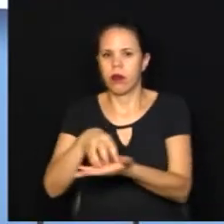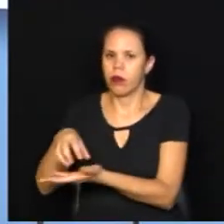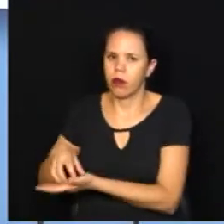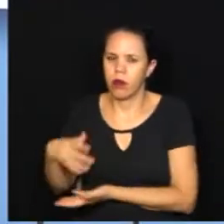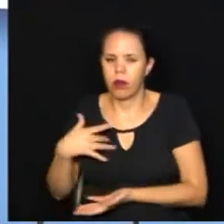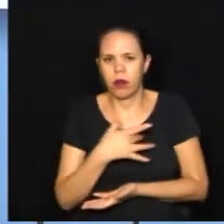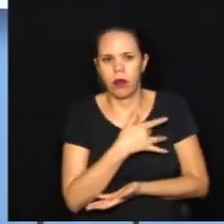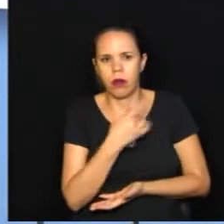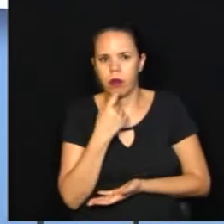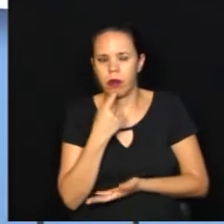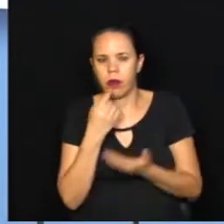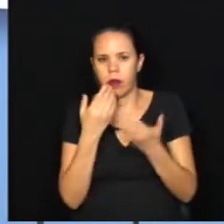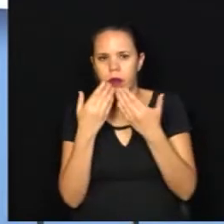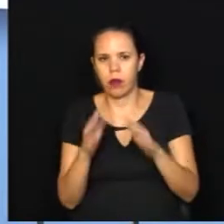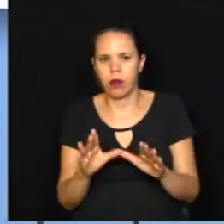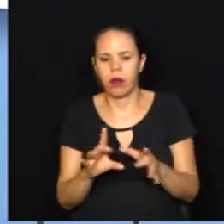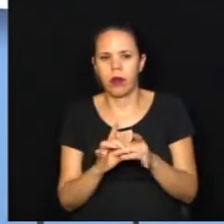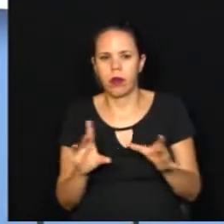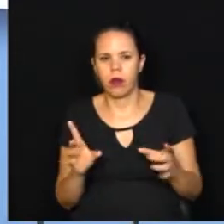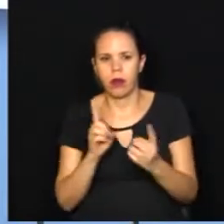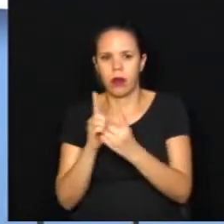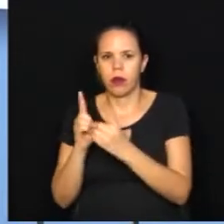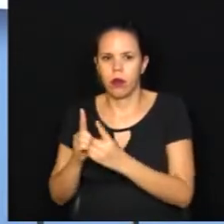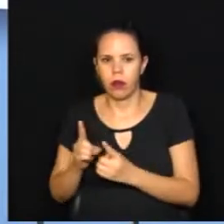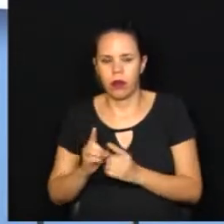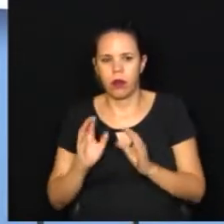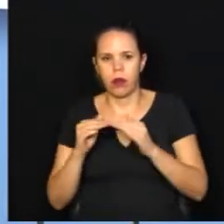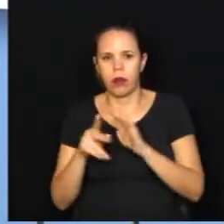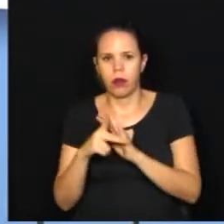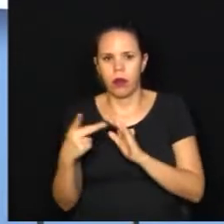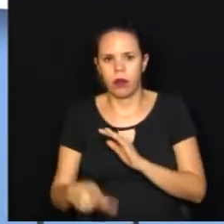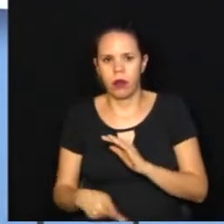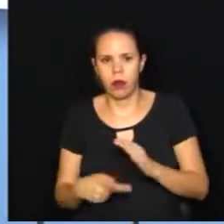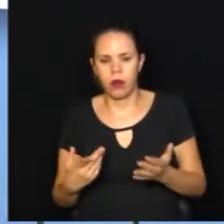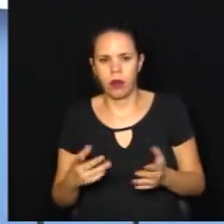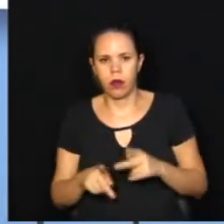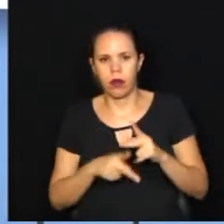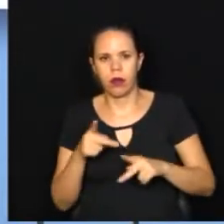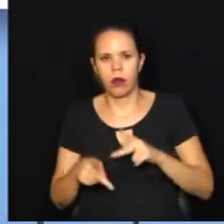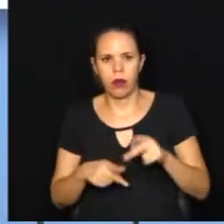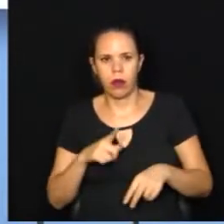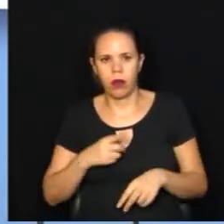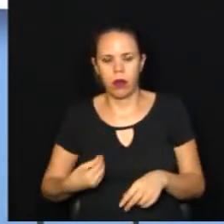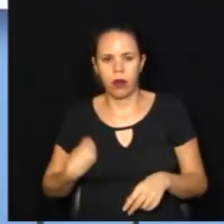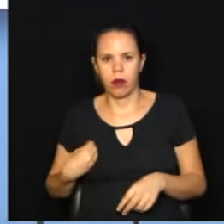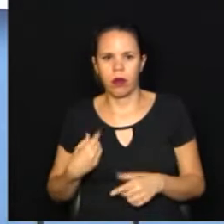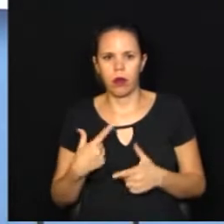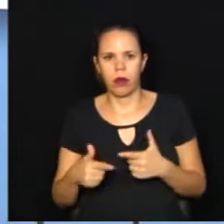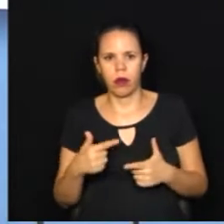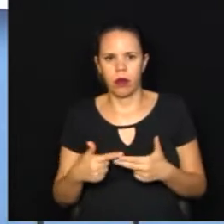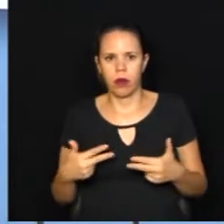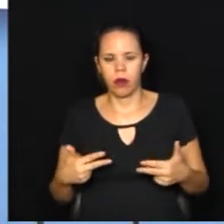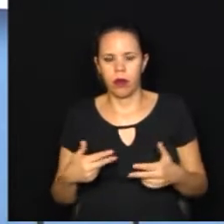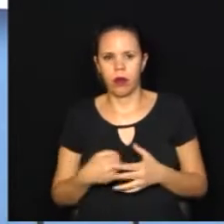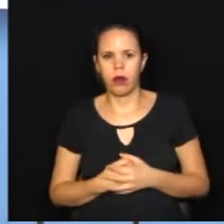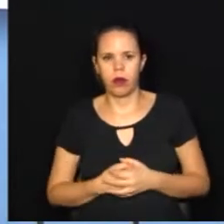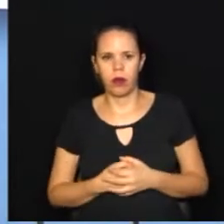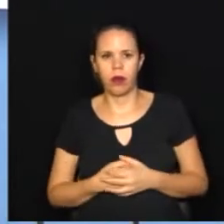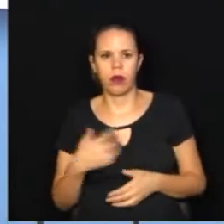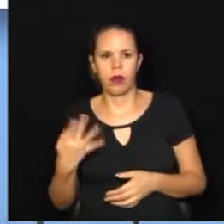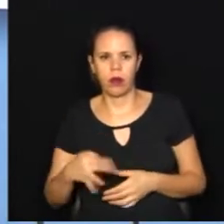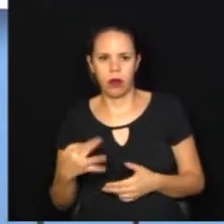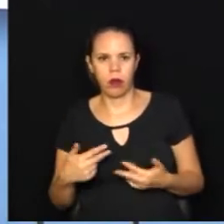se é Covid, se não é Covid, neste fim de semana, o que a pessoa deve fazer se ela estiver com algum sintoma? Mais uma vez,